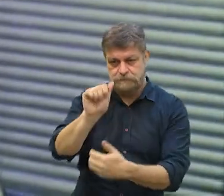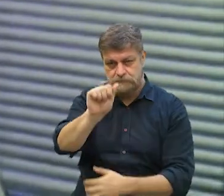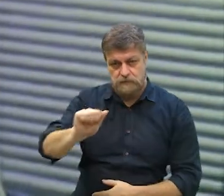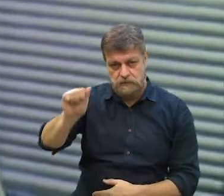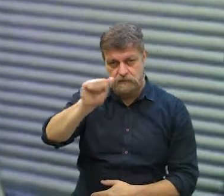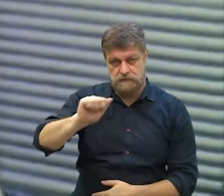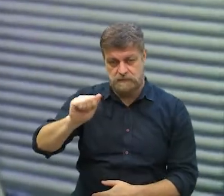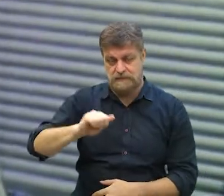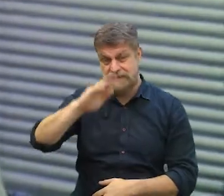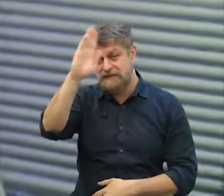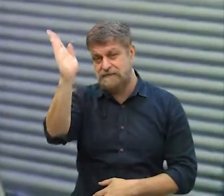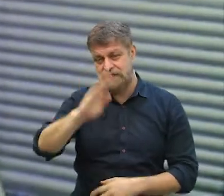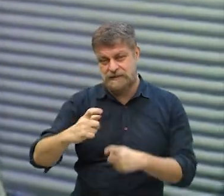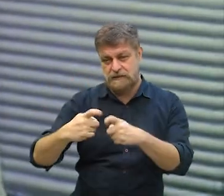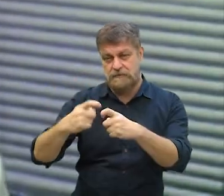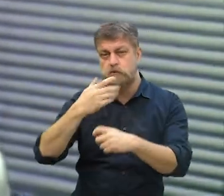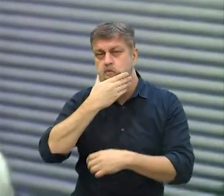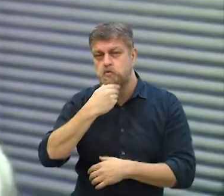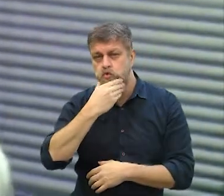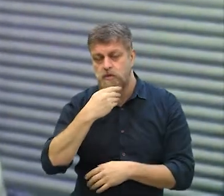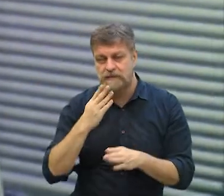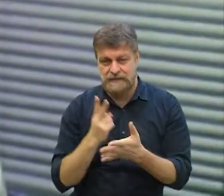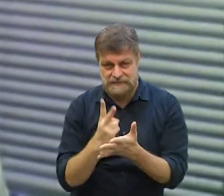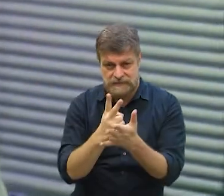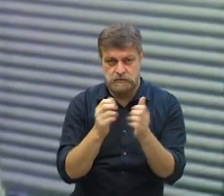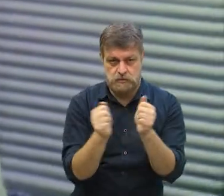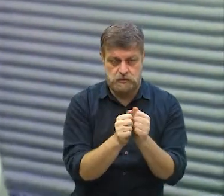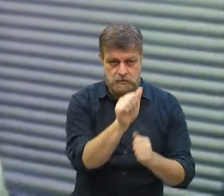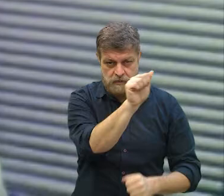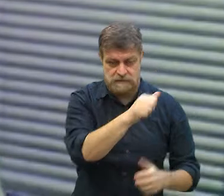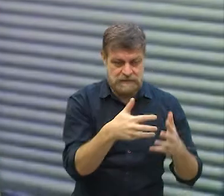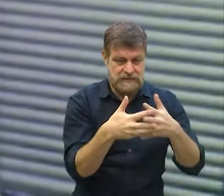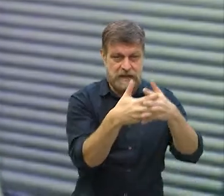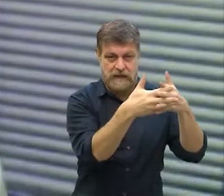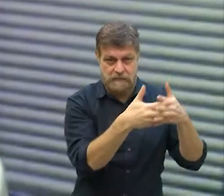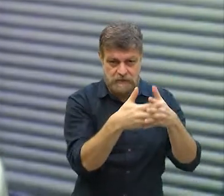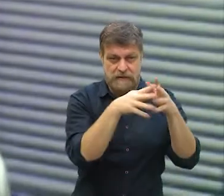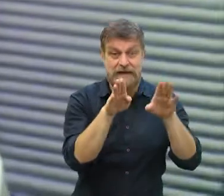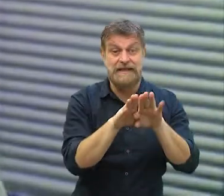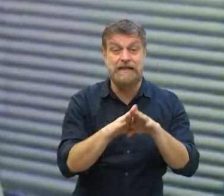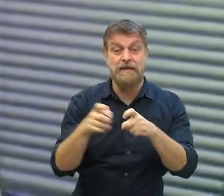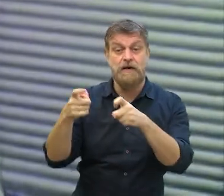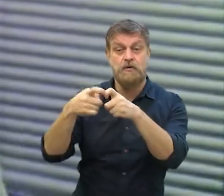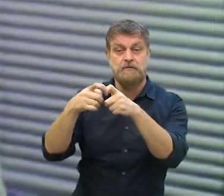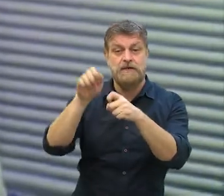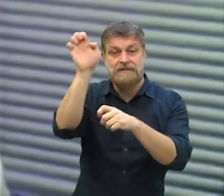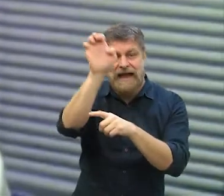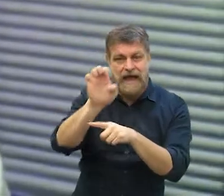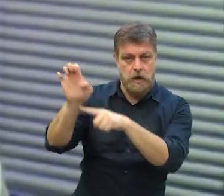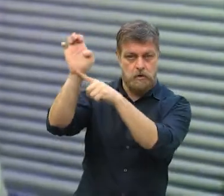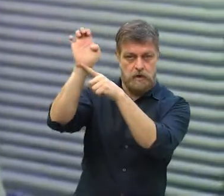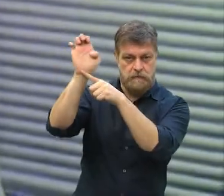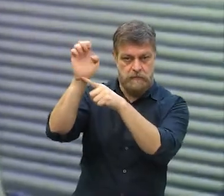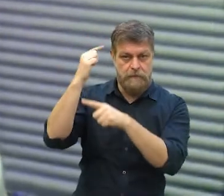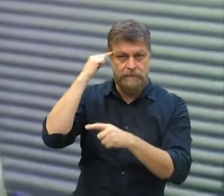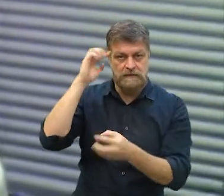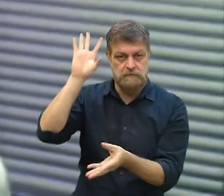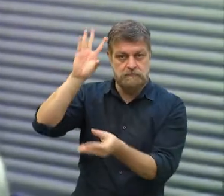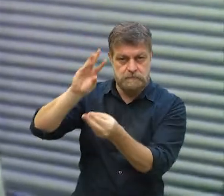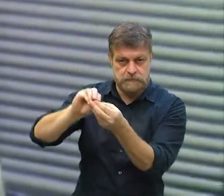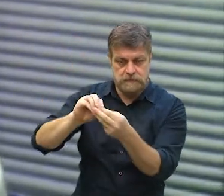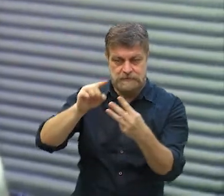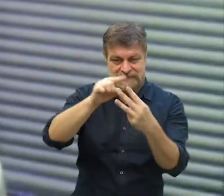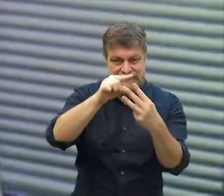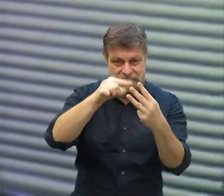da Sociedade Brasileira de Urologia, que geralmente anda junto com a Sociedade Americana e a Sociedade Europeia de Urologia. E